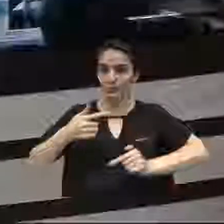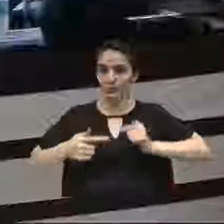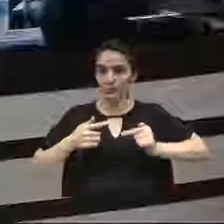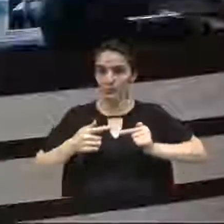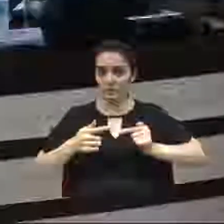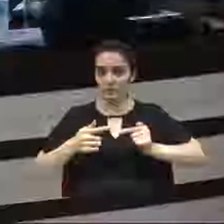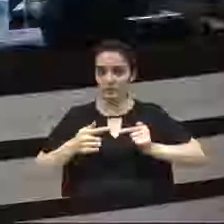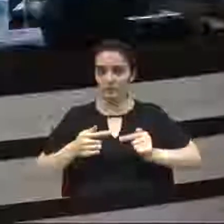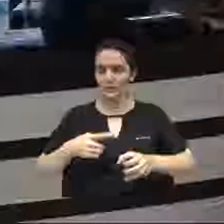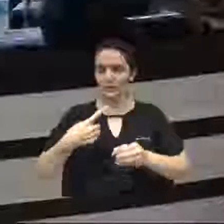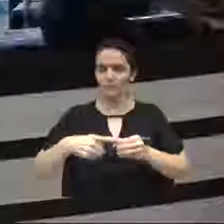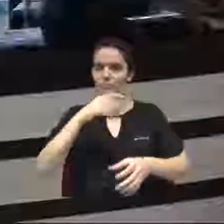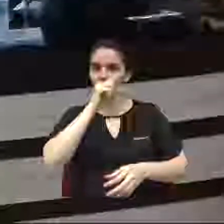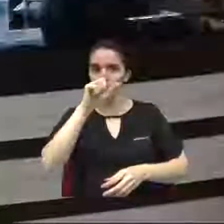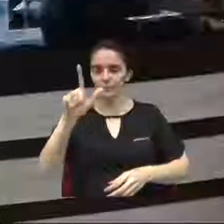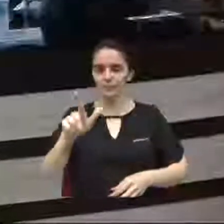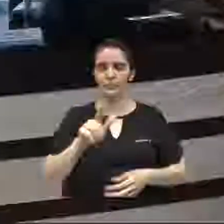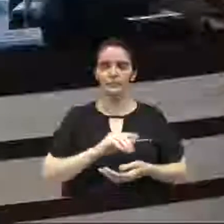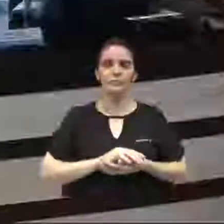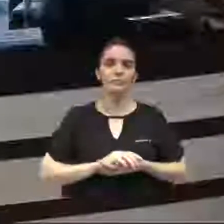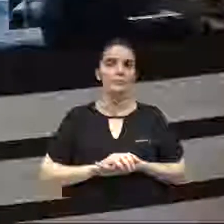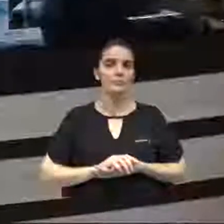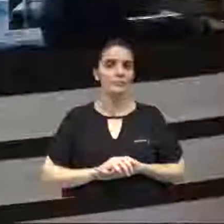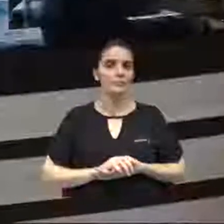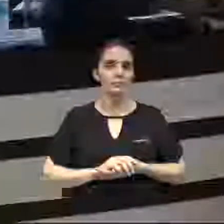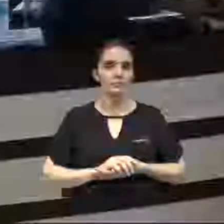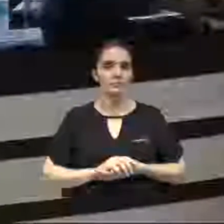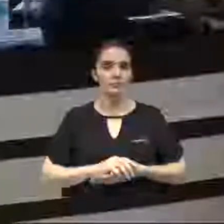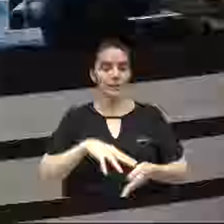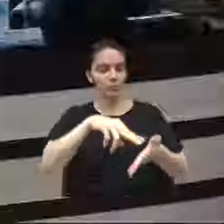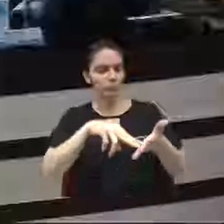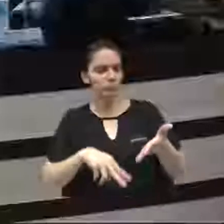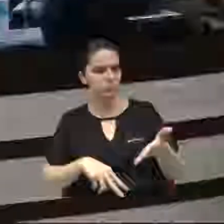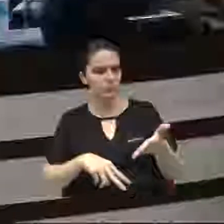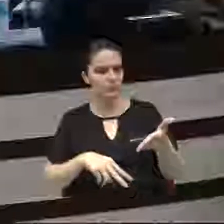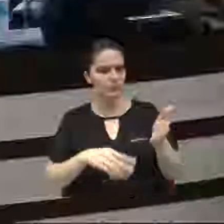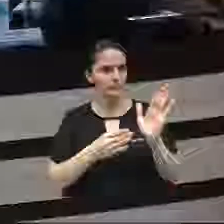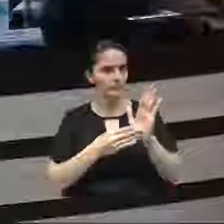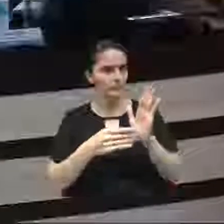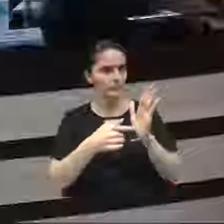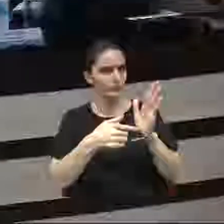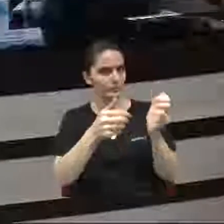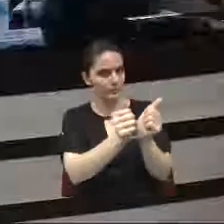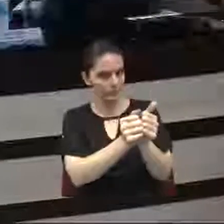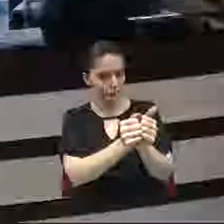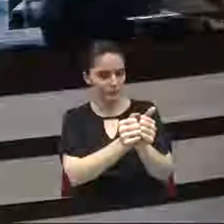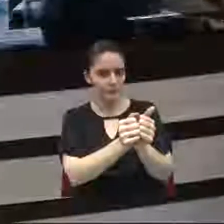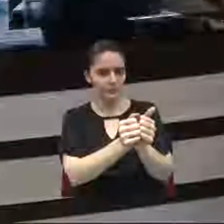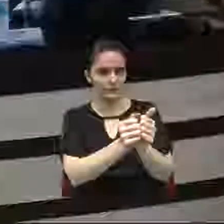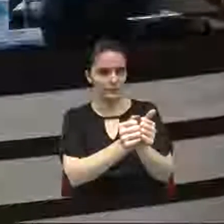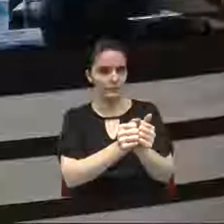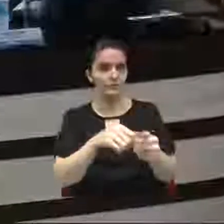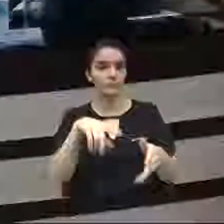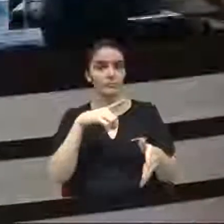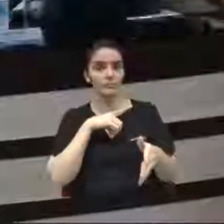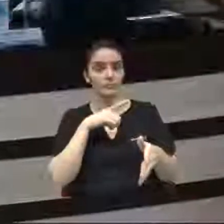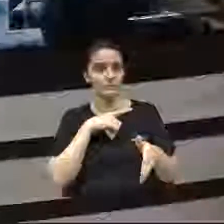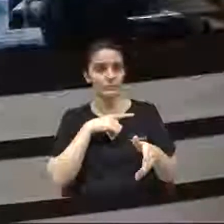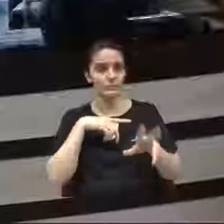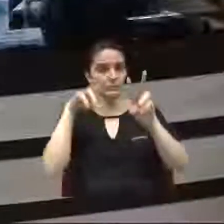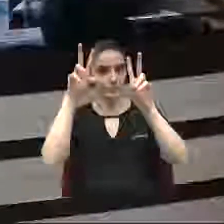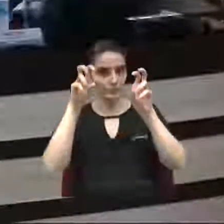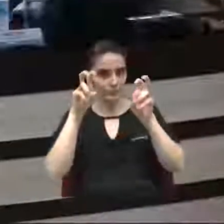do município de Limeira e da outras providências. Para melhor análise da proposta, encaminhamos a mensagem necessária à